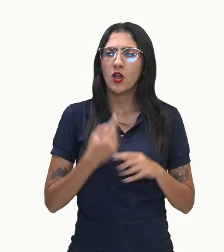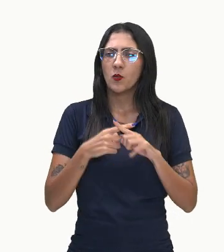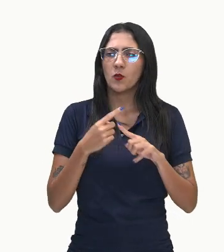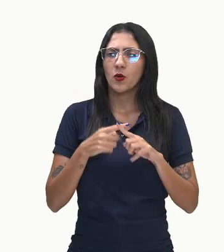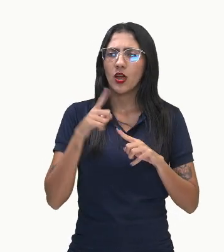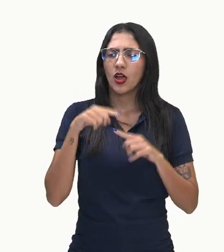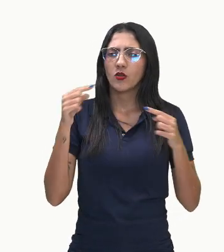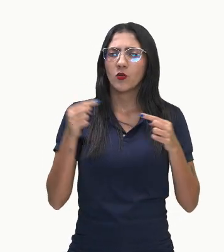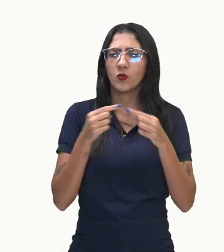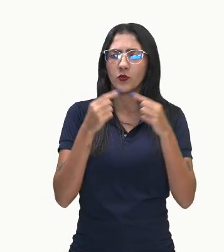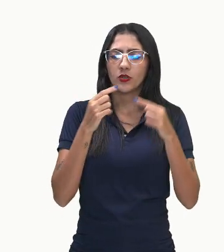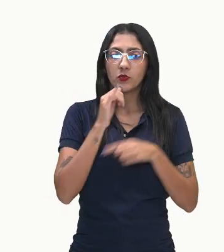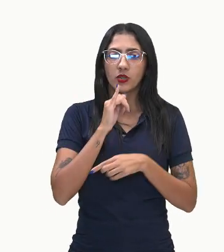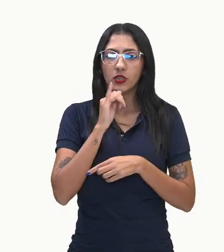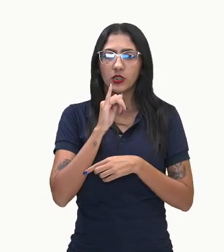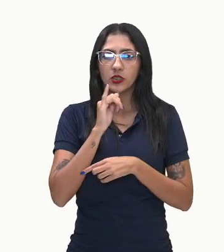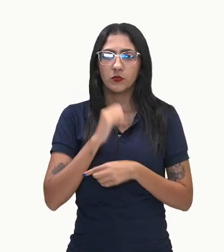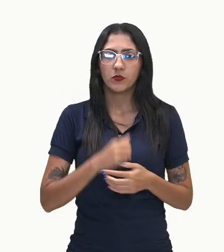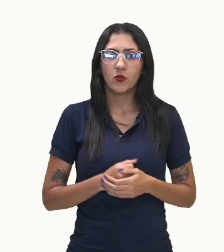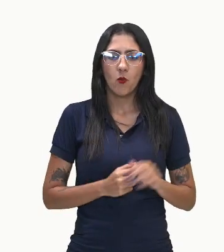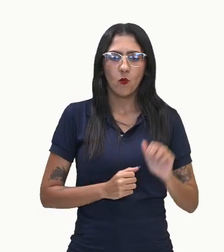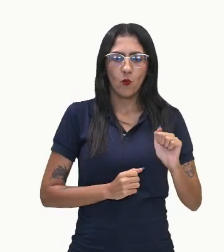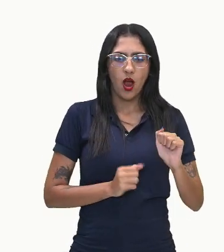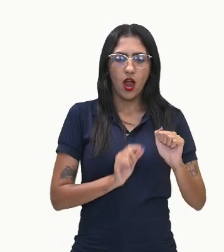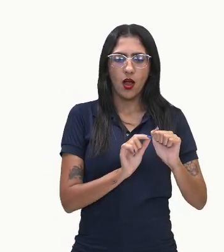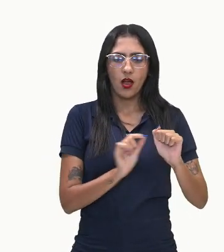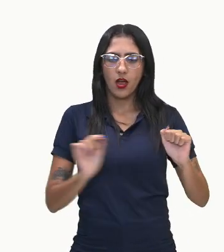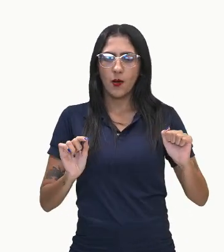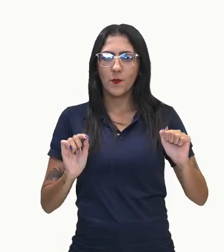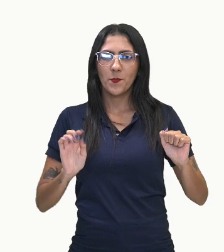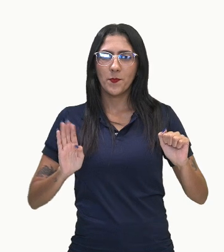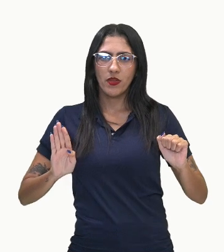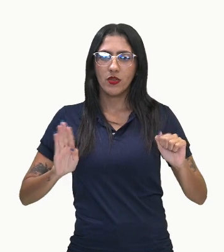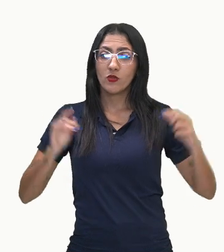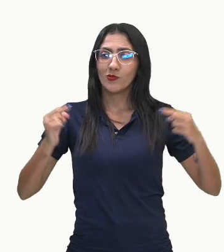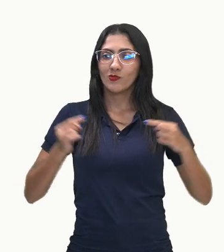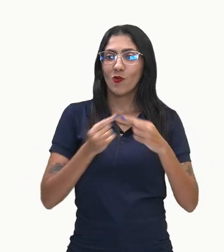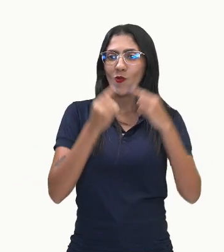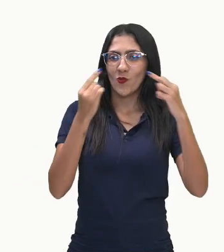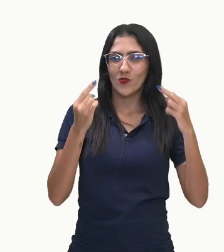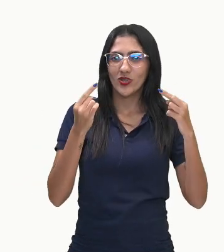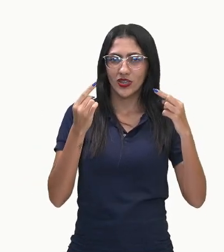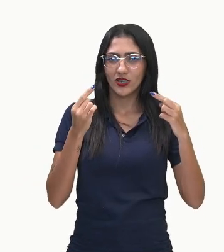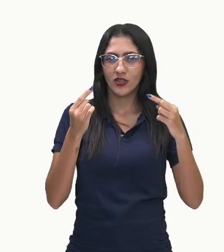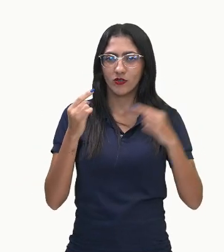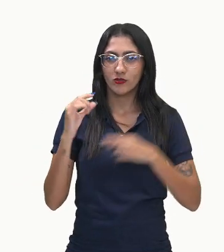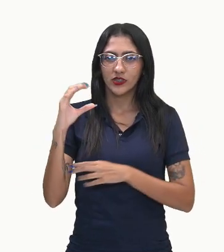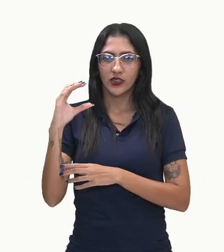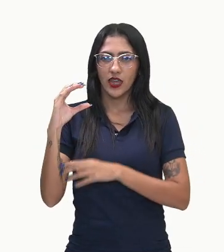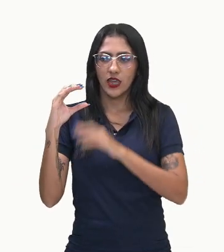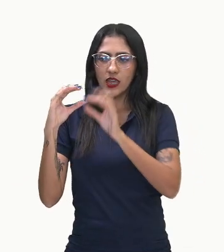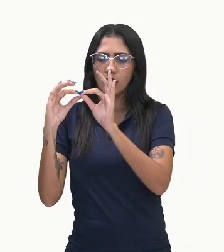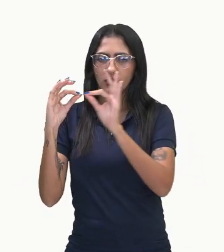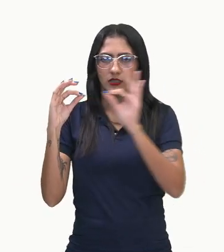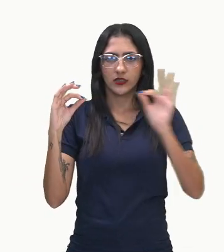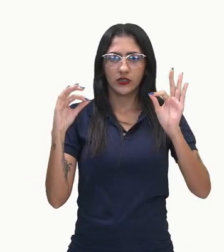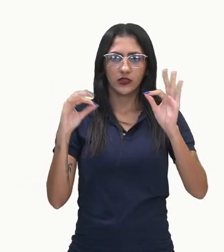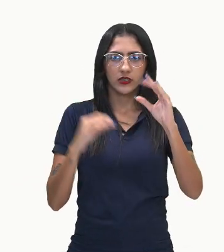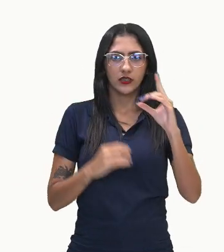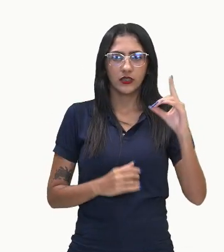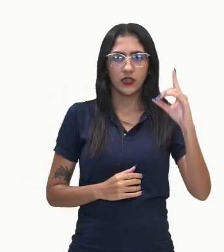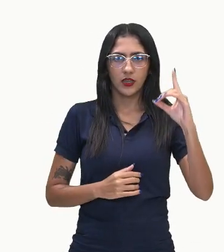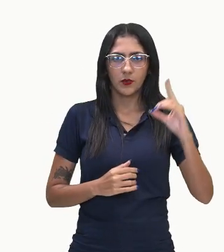Que o lado AB tem o mesmo tamanho do lado CD. E o